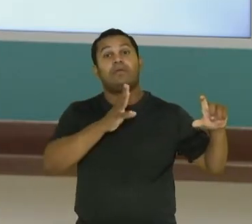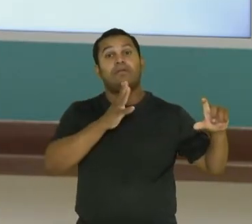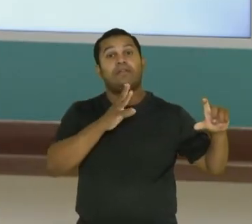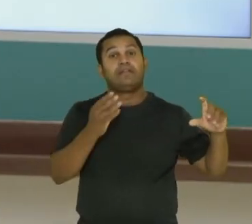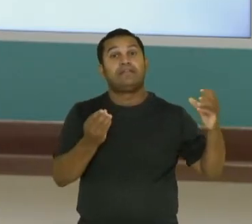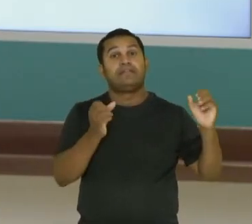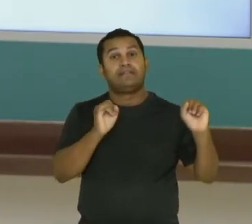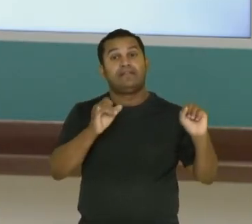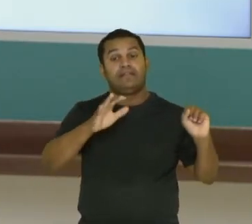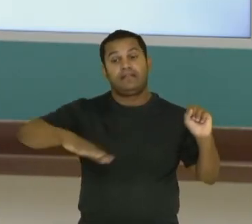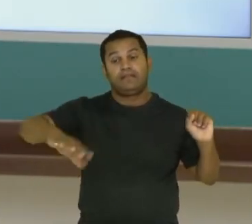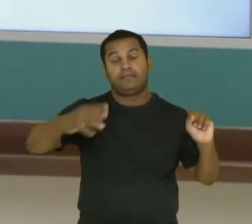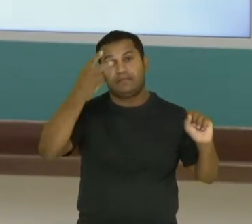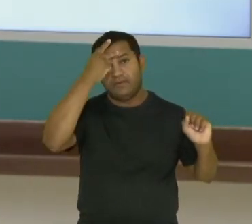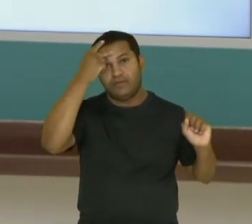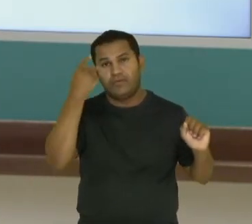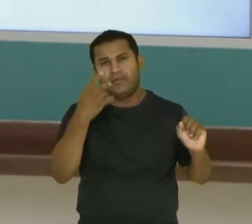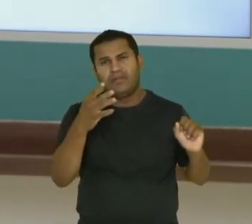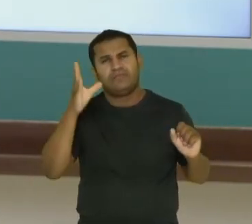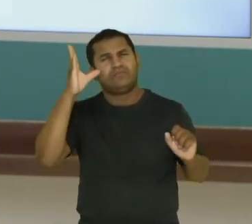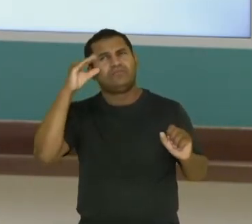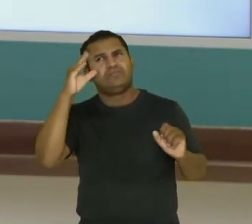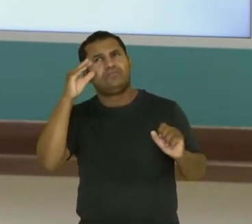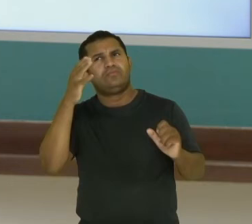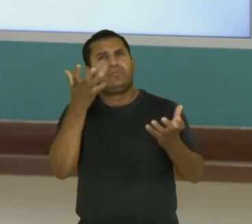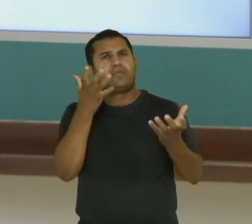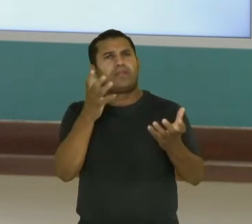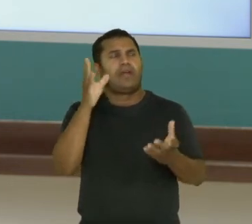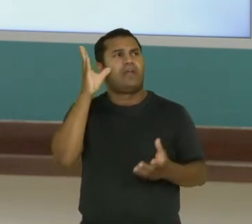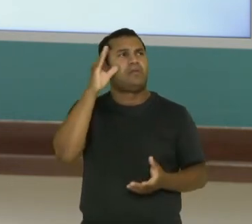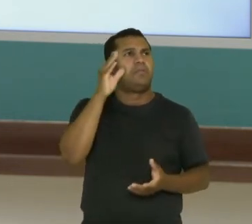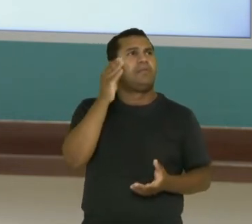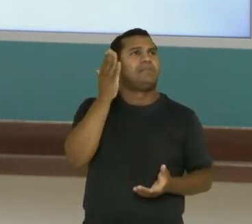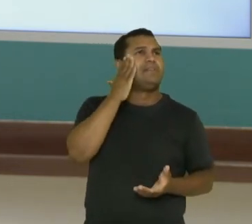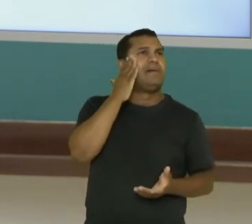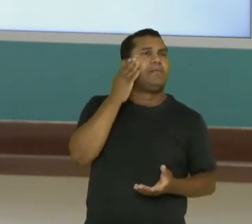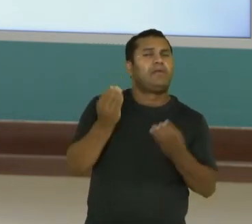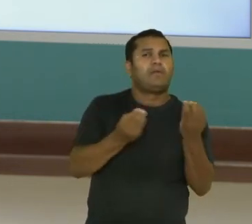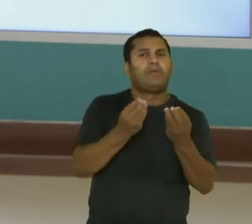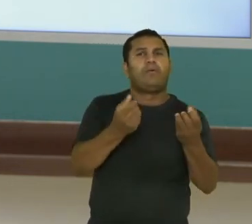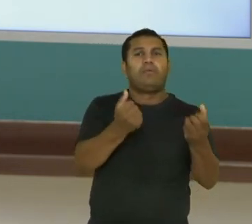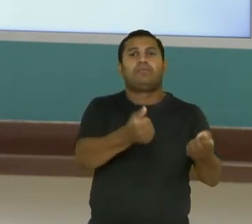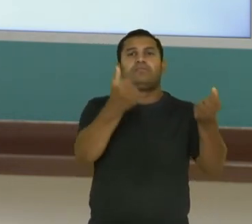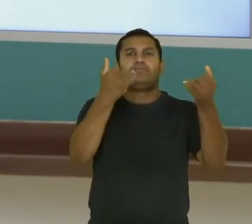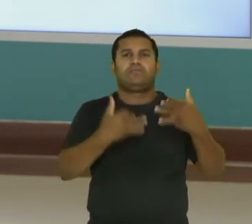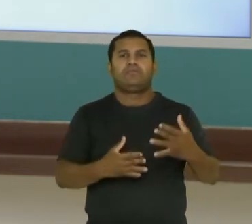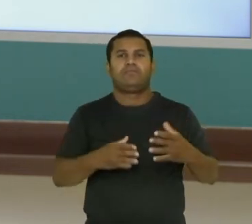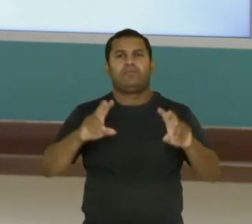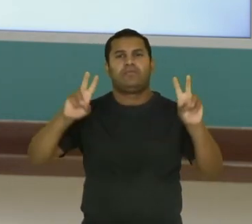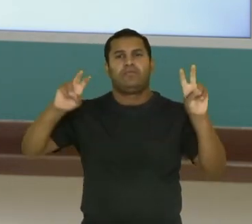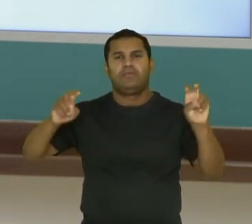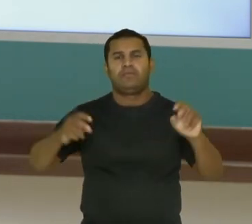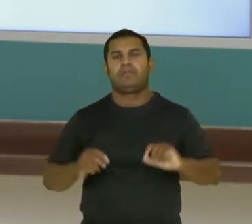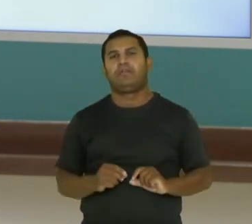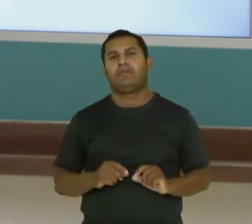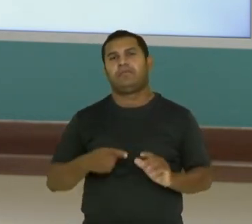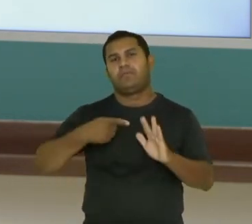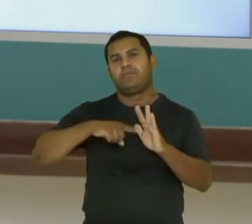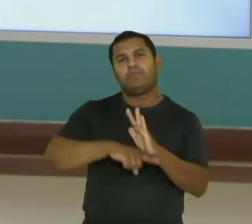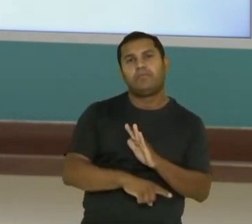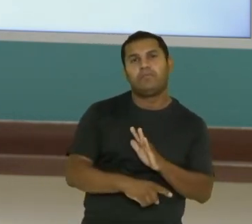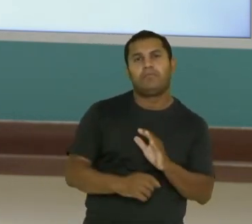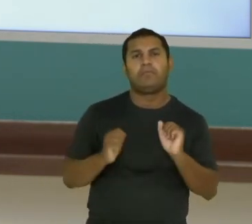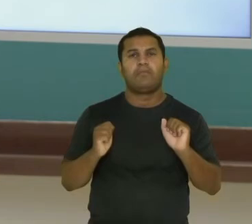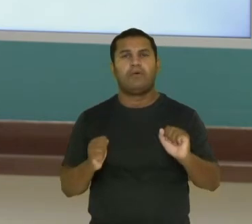muito importante ter uma introdução bem coesa do discurso. E outros elementos do discurso são muito valorizados